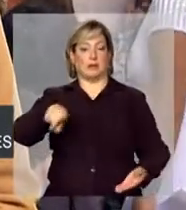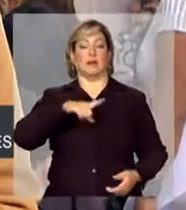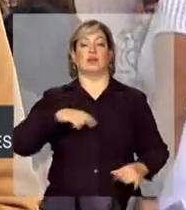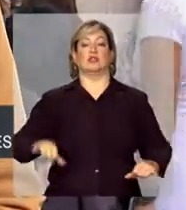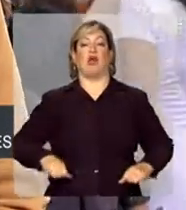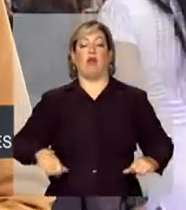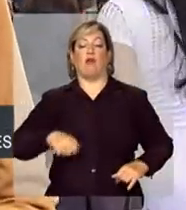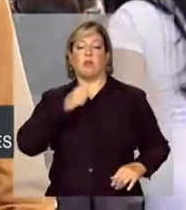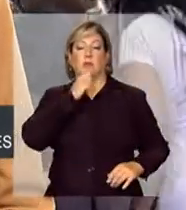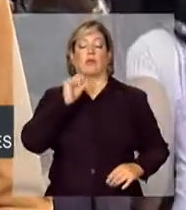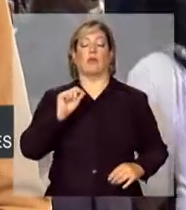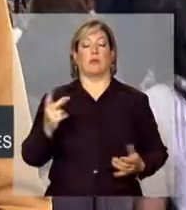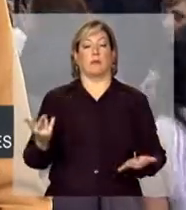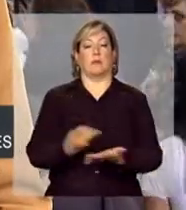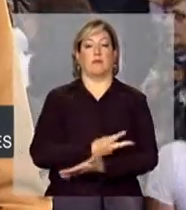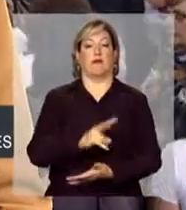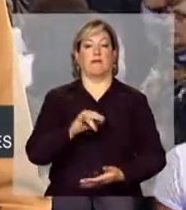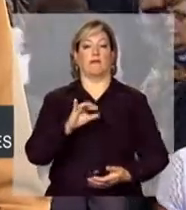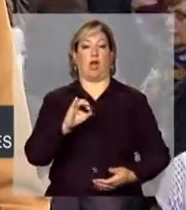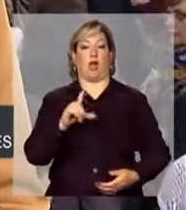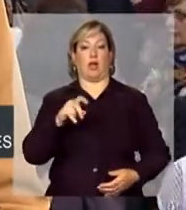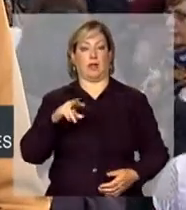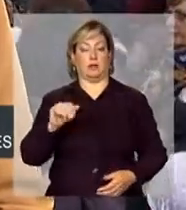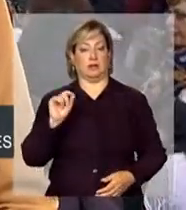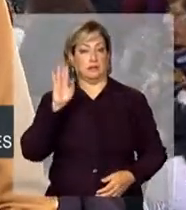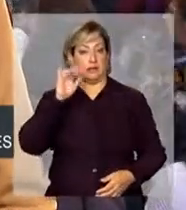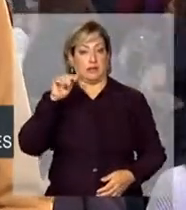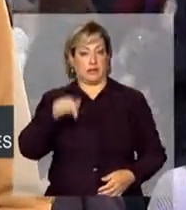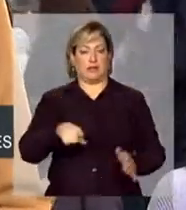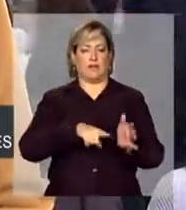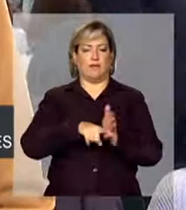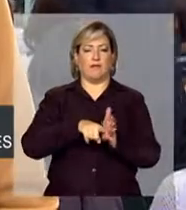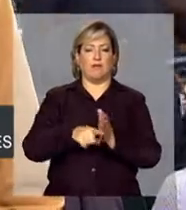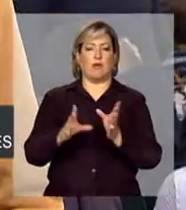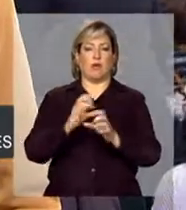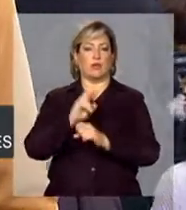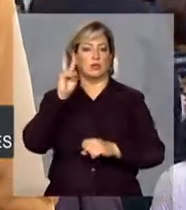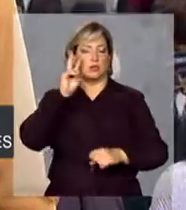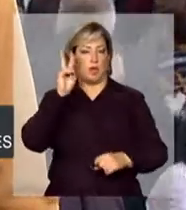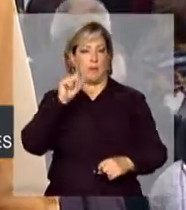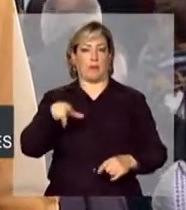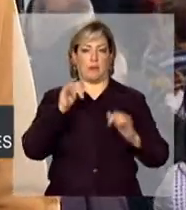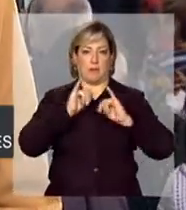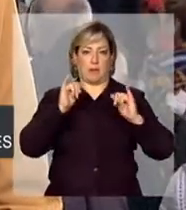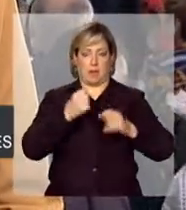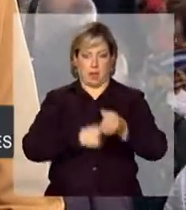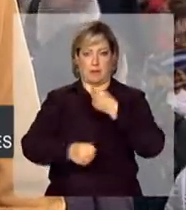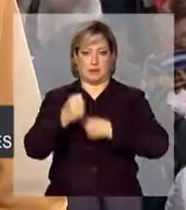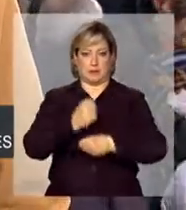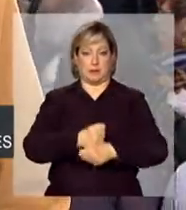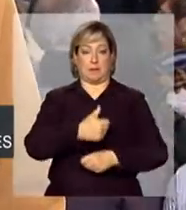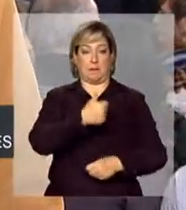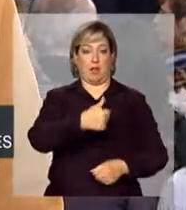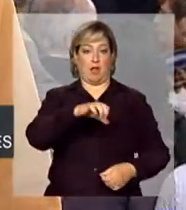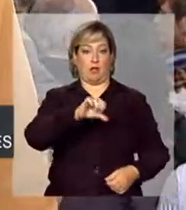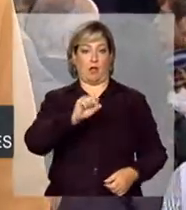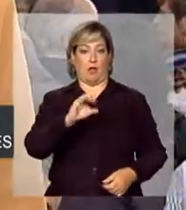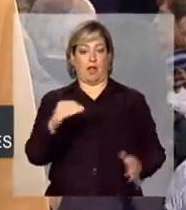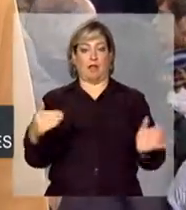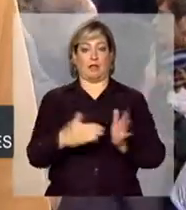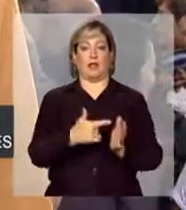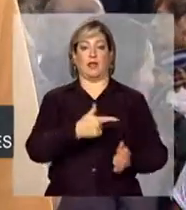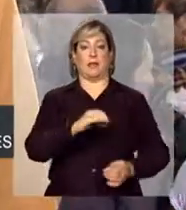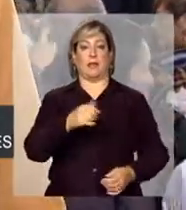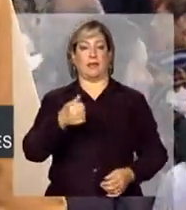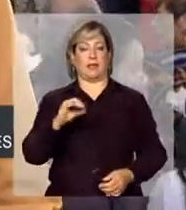de violência segundo o mapa da violência do ano passado de 1980 a 2010